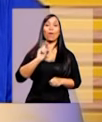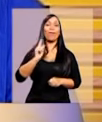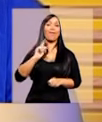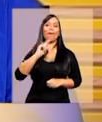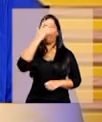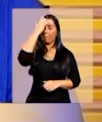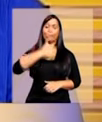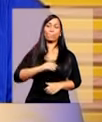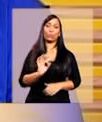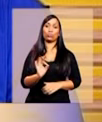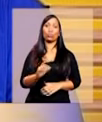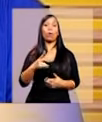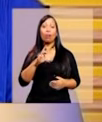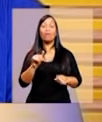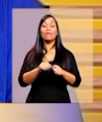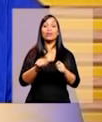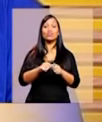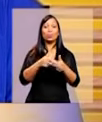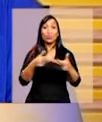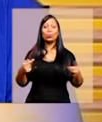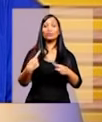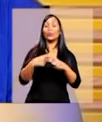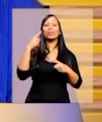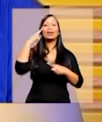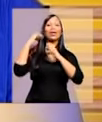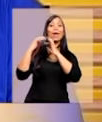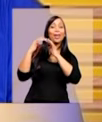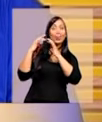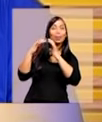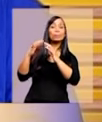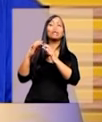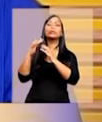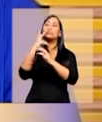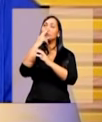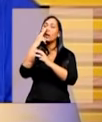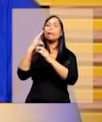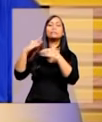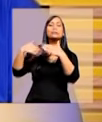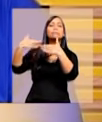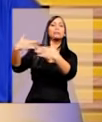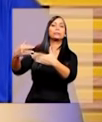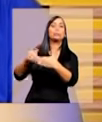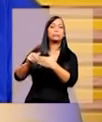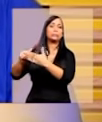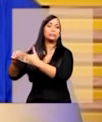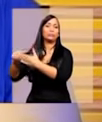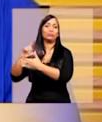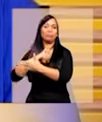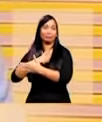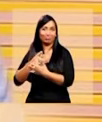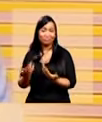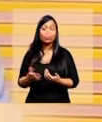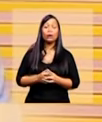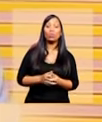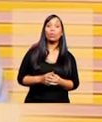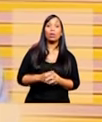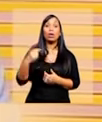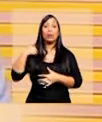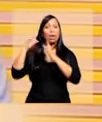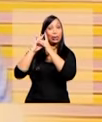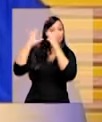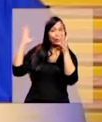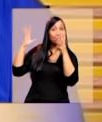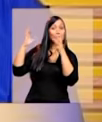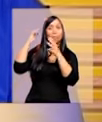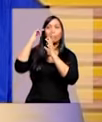o equívoco. Então, ela só está fazendo aquilo ali porque a mente dela ainda está aprisionada a um processo de arrastamento. Tão logo ela